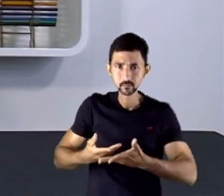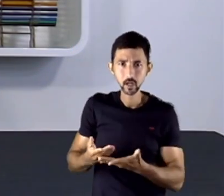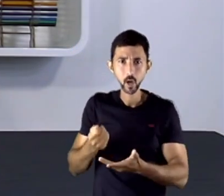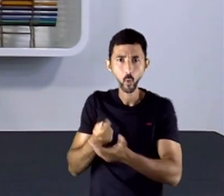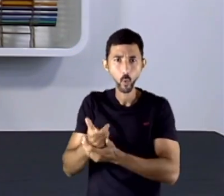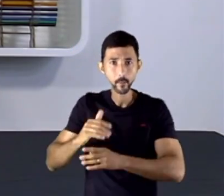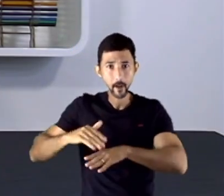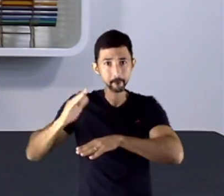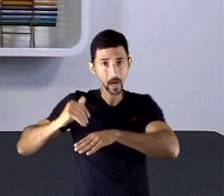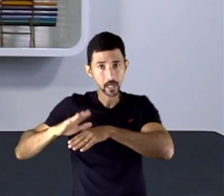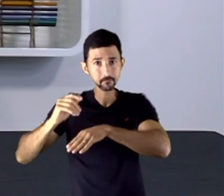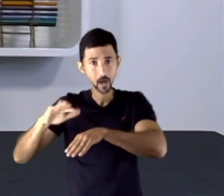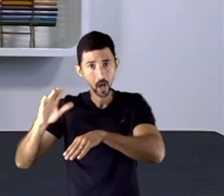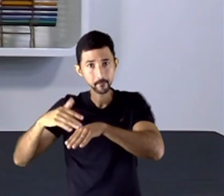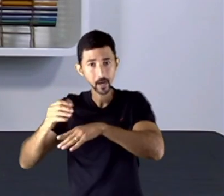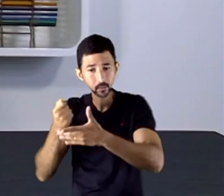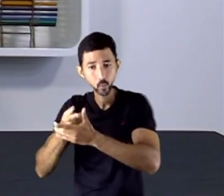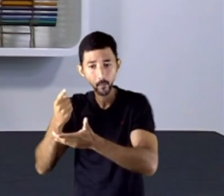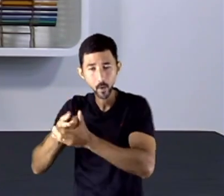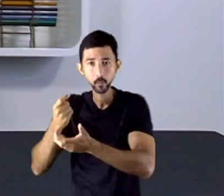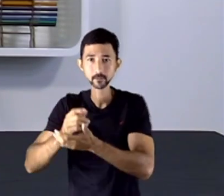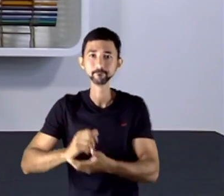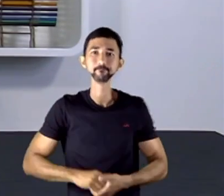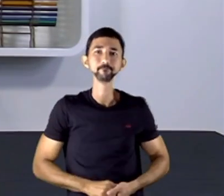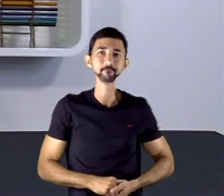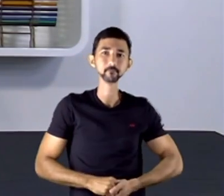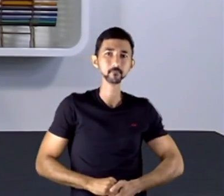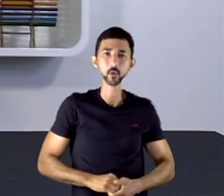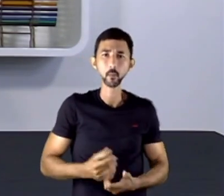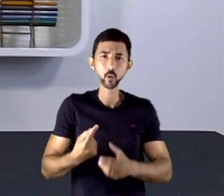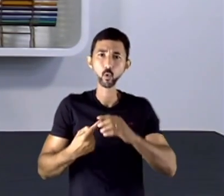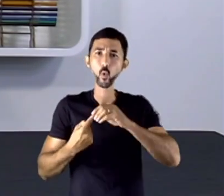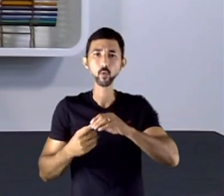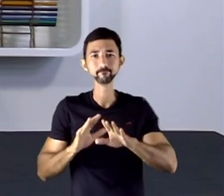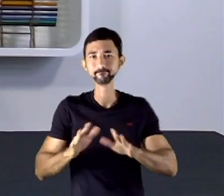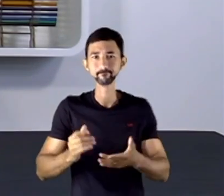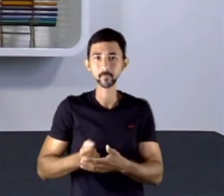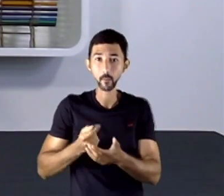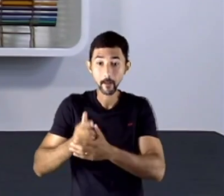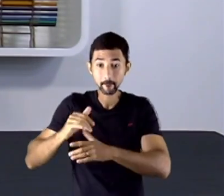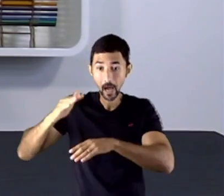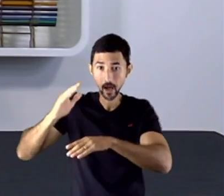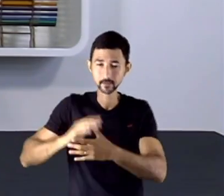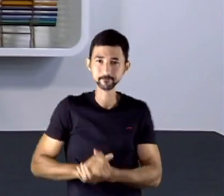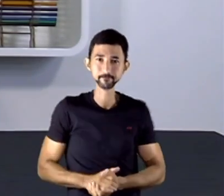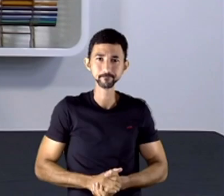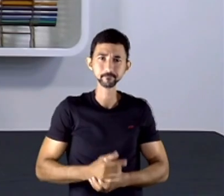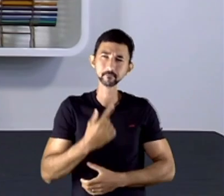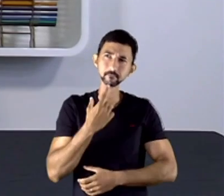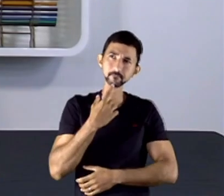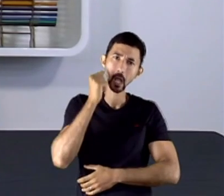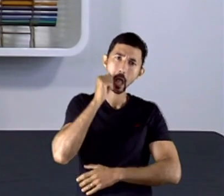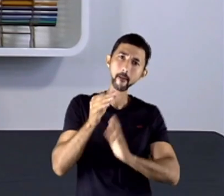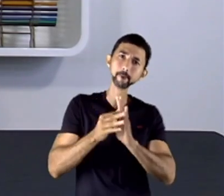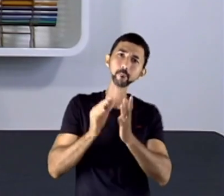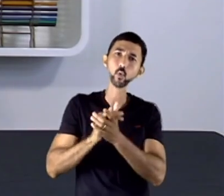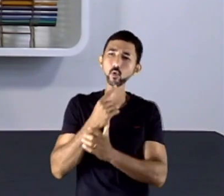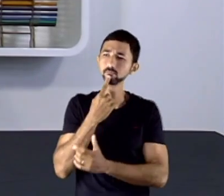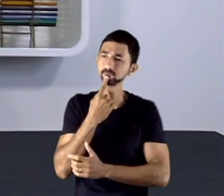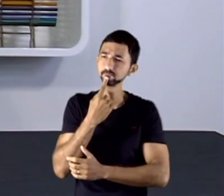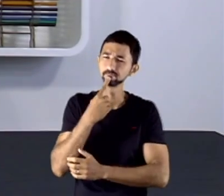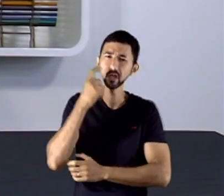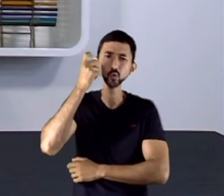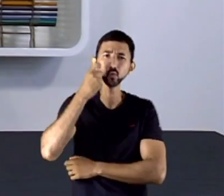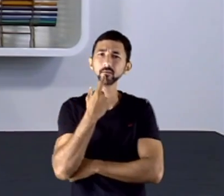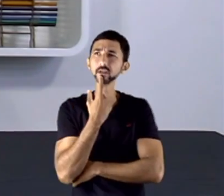o cliente a comprar mais bombons, né? E não comprar só uma unidade. E aí a esposa dele ficou na dúvida. Será